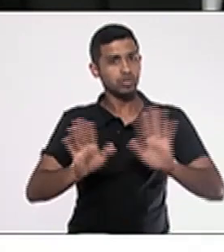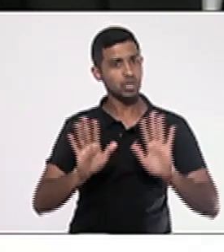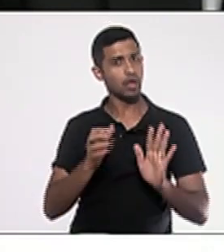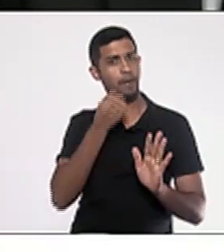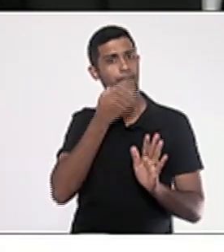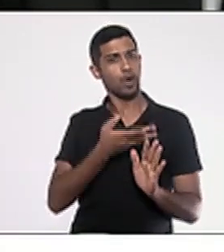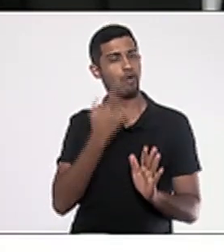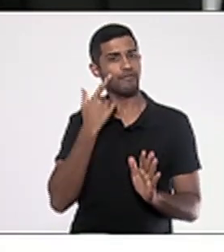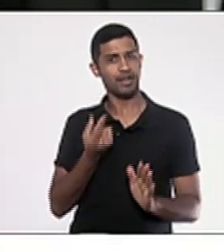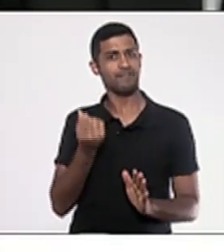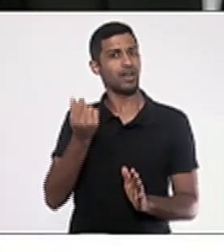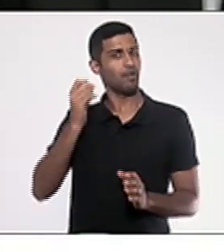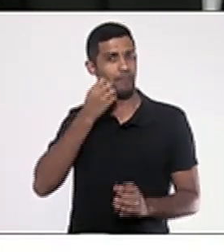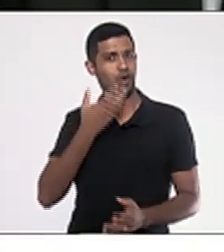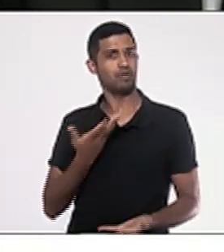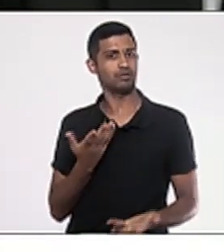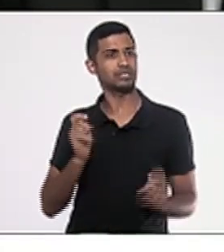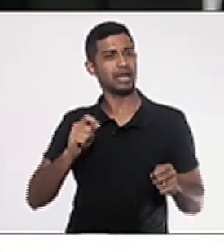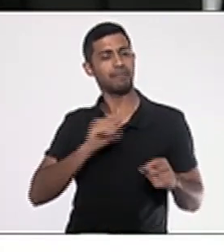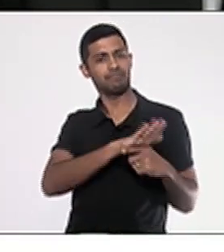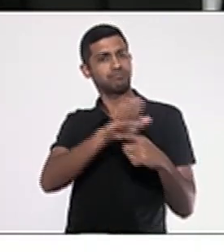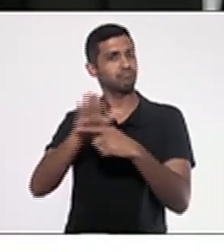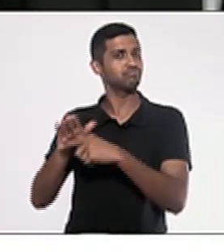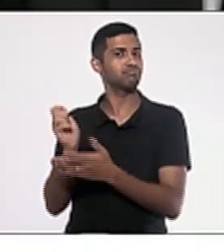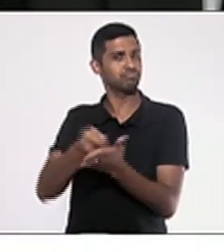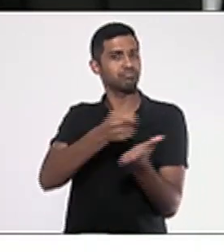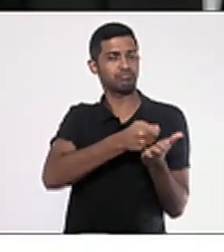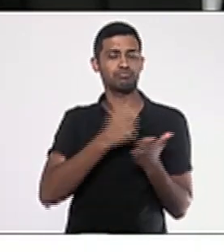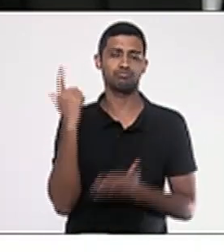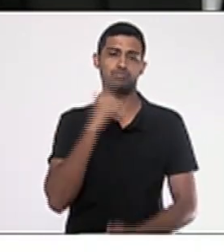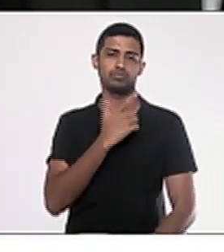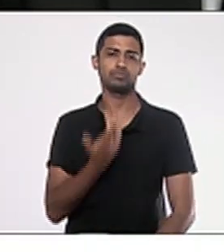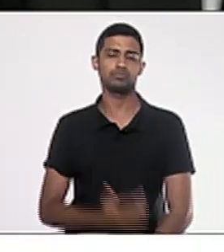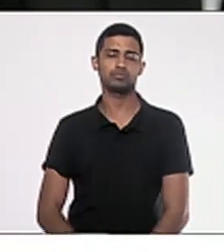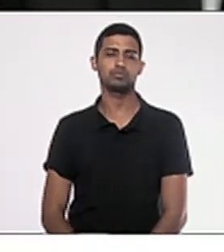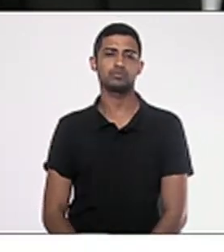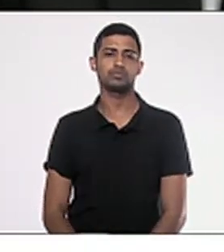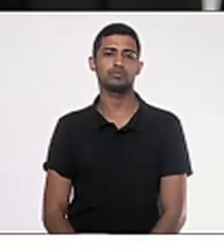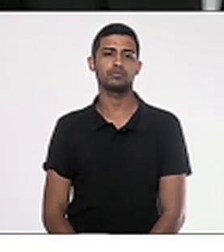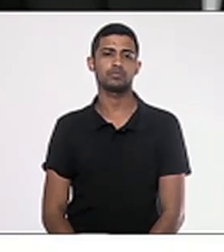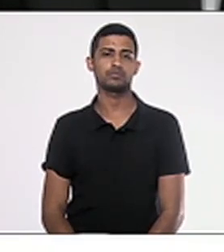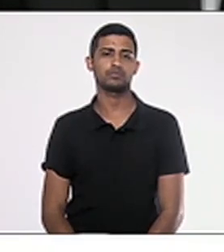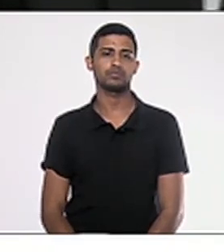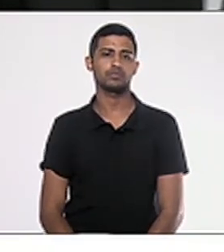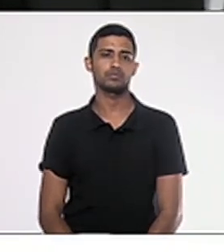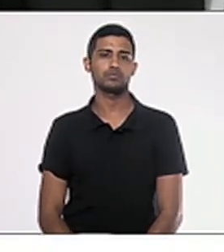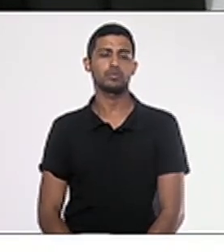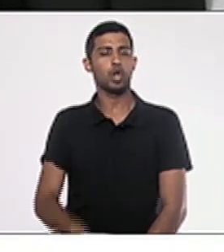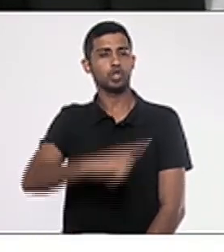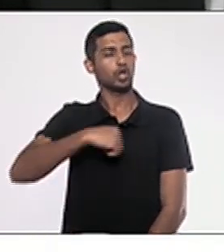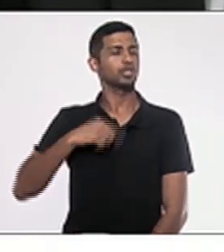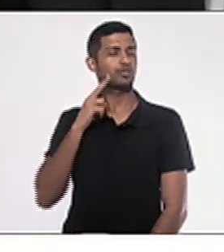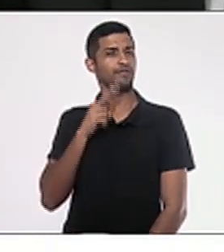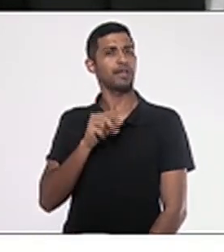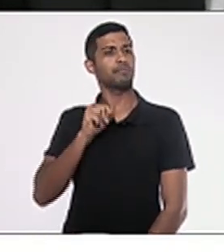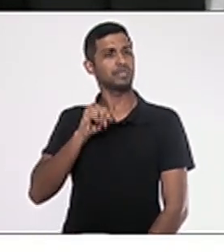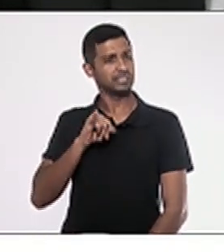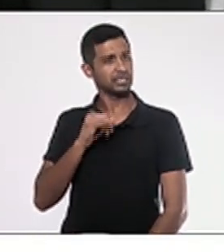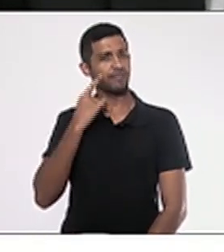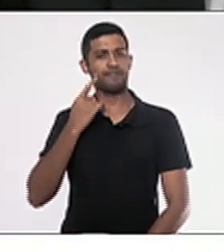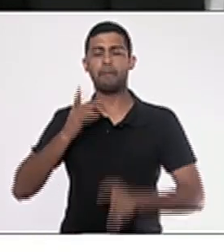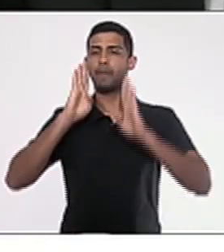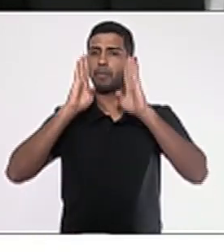valor de perda é imputado a todos os demais consumidores que pagam a conta. No nosso modo de entender, essa universalização da